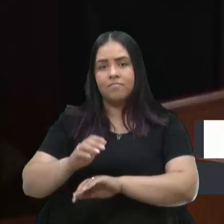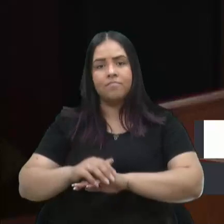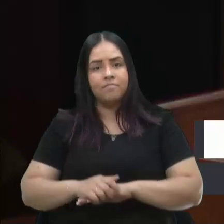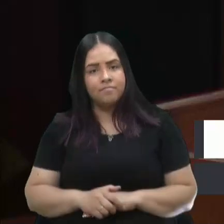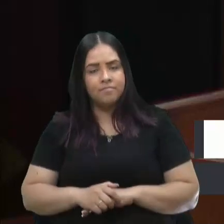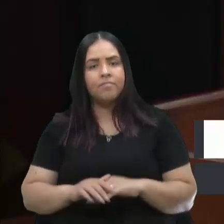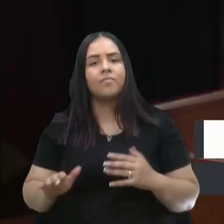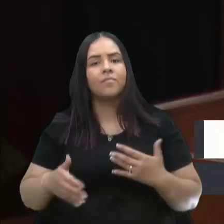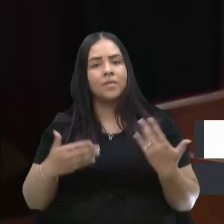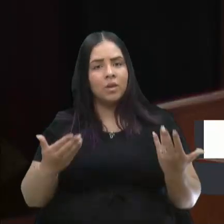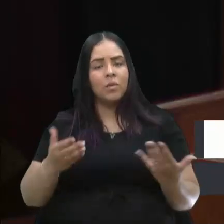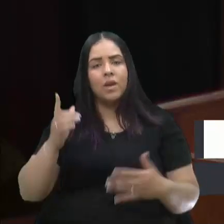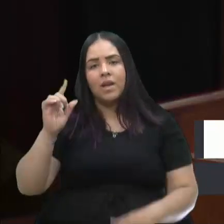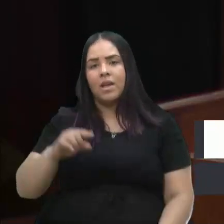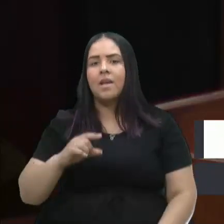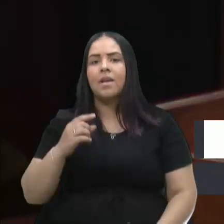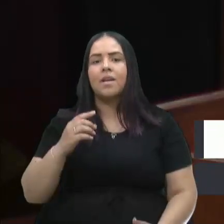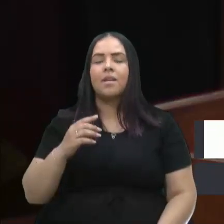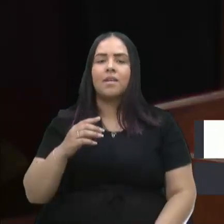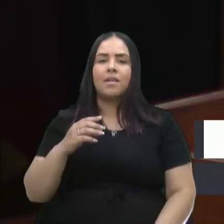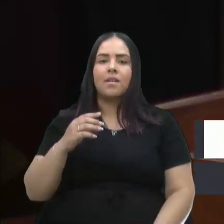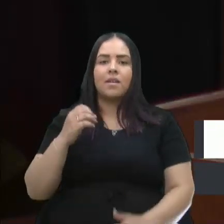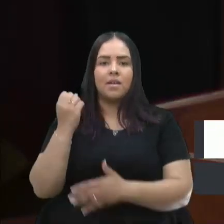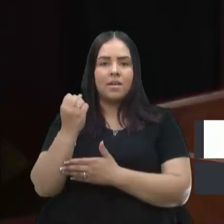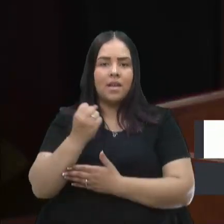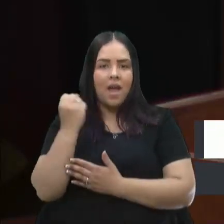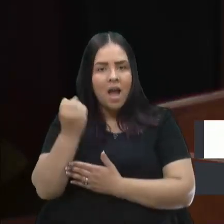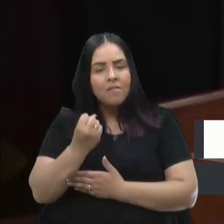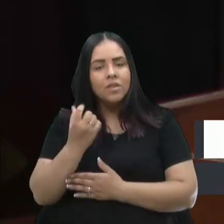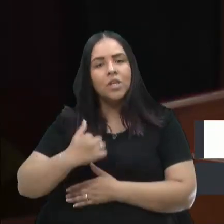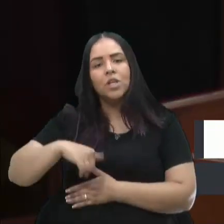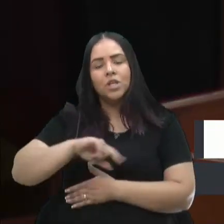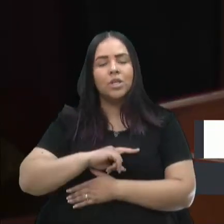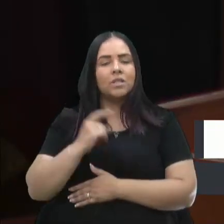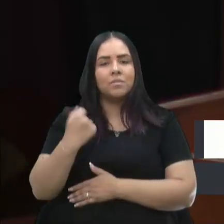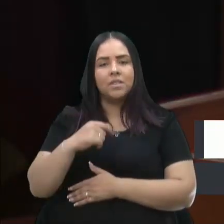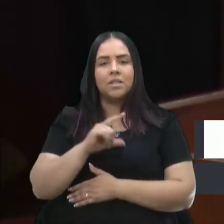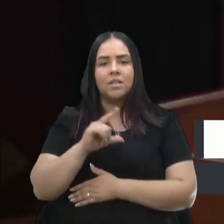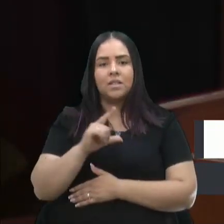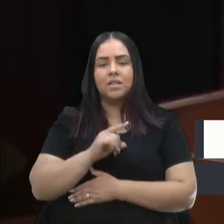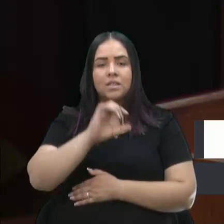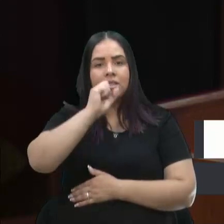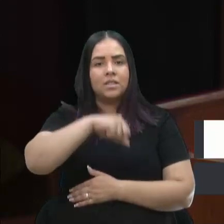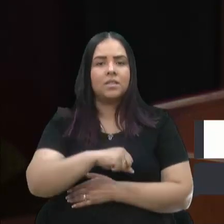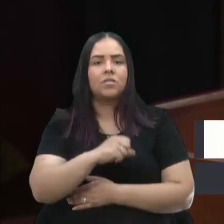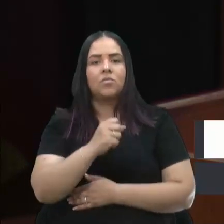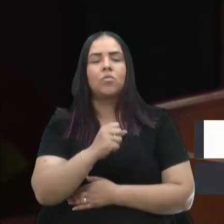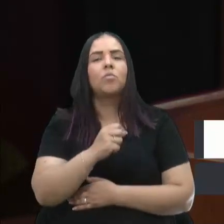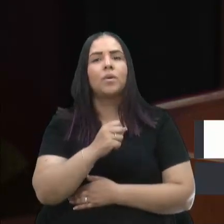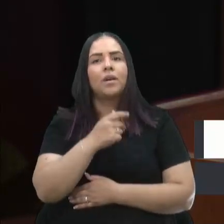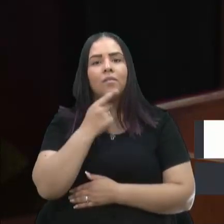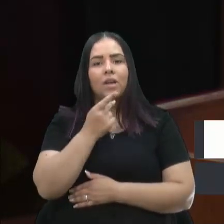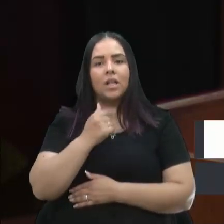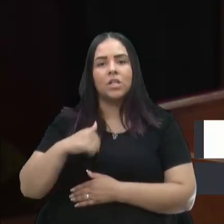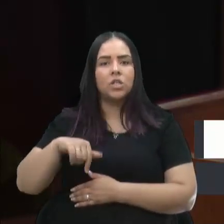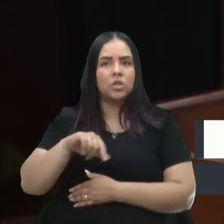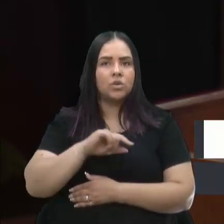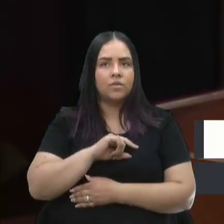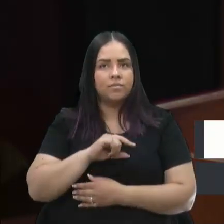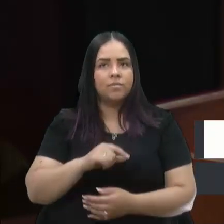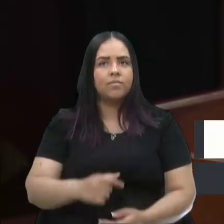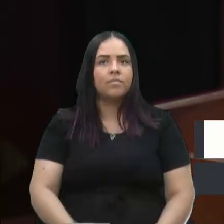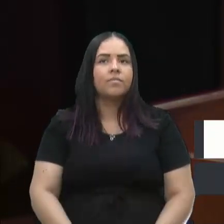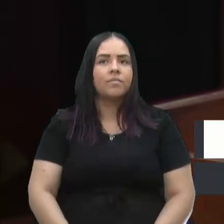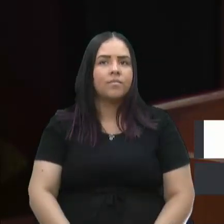é uma situação grave. É uma situação que exige, sim, um posicionamento desta Casa Legislativa. E aí a